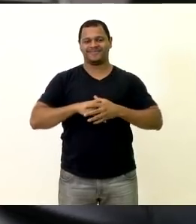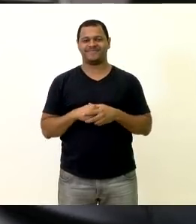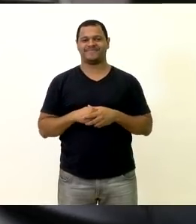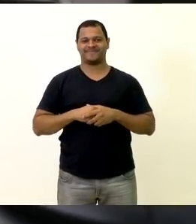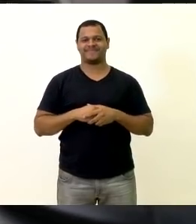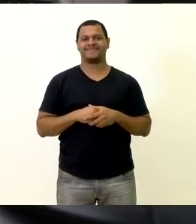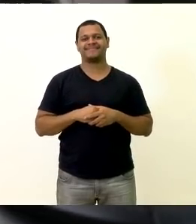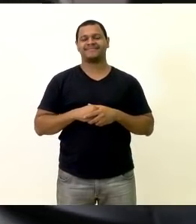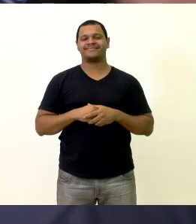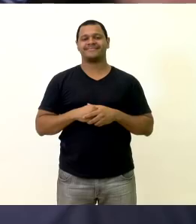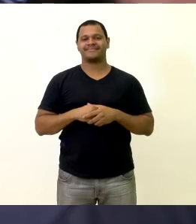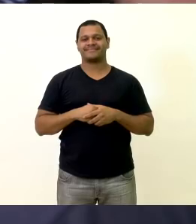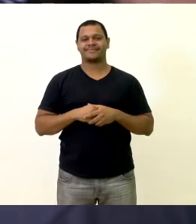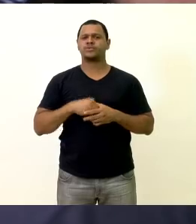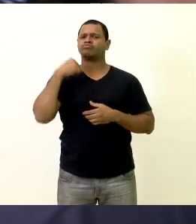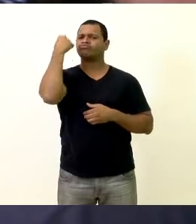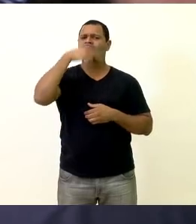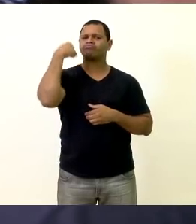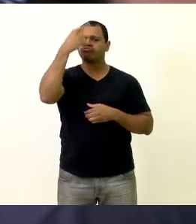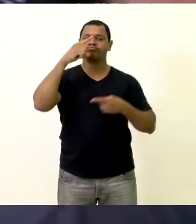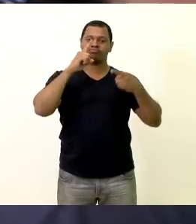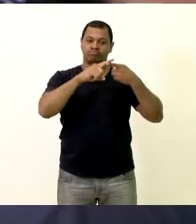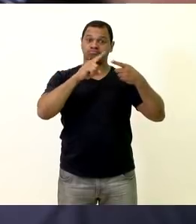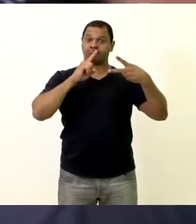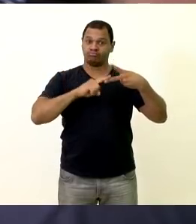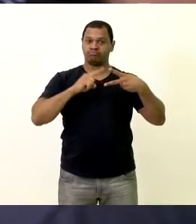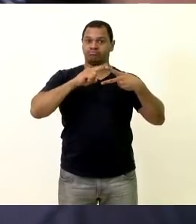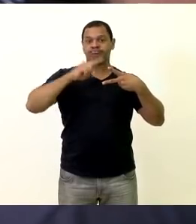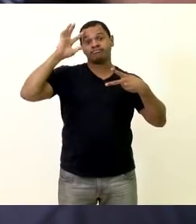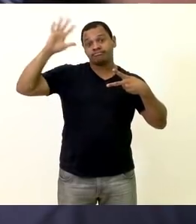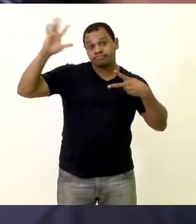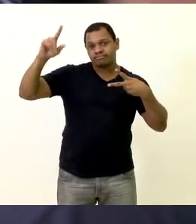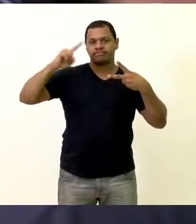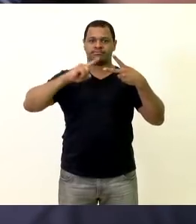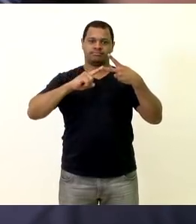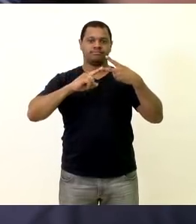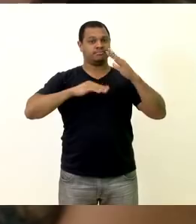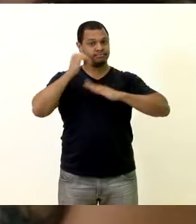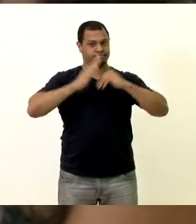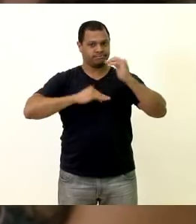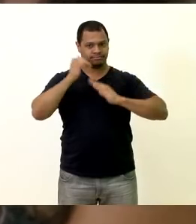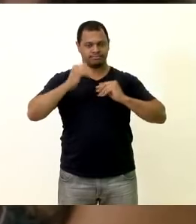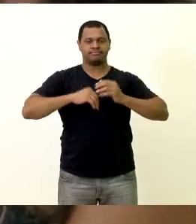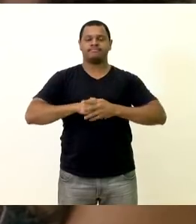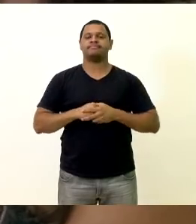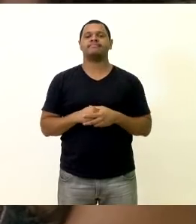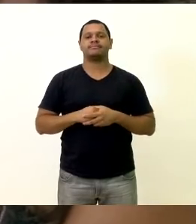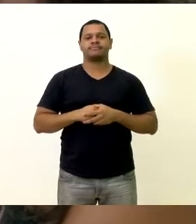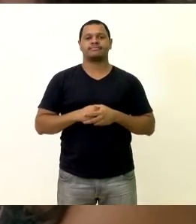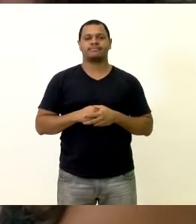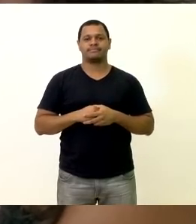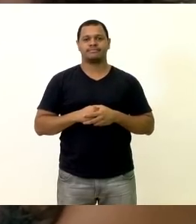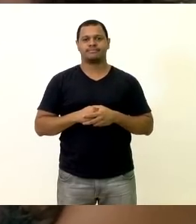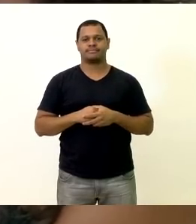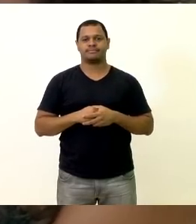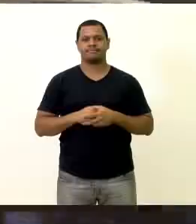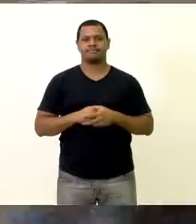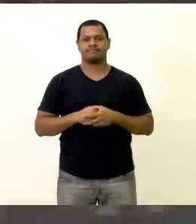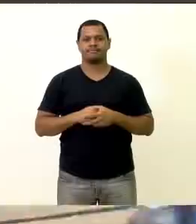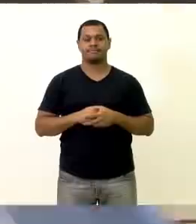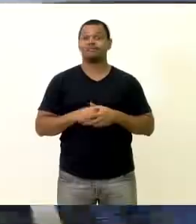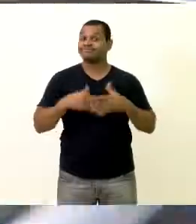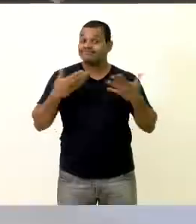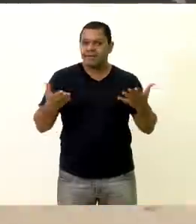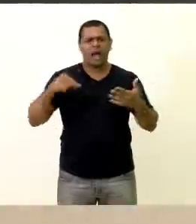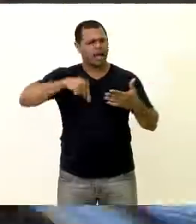a ANPEC. A carga horária do curso de Ciências Econômicas é distribuída entre atividades teóricas e práticas.